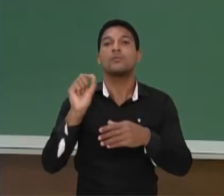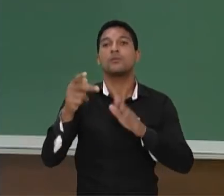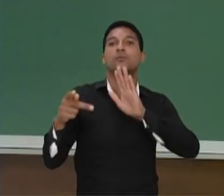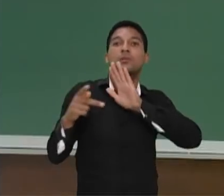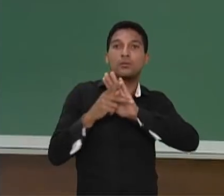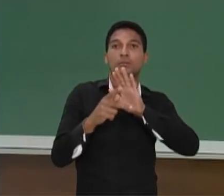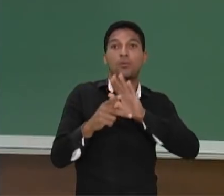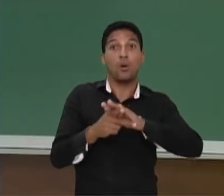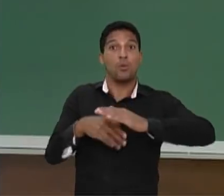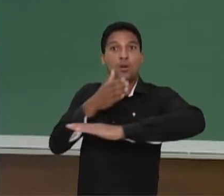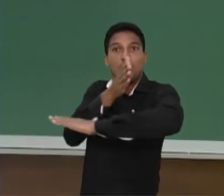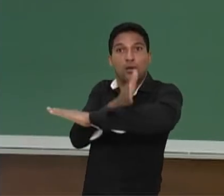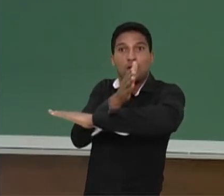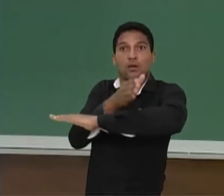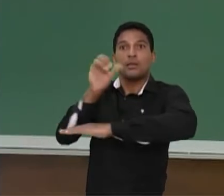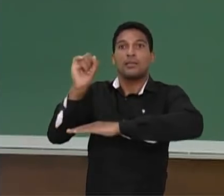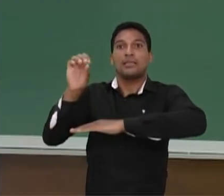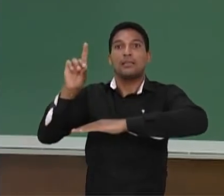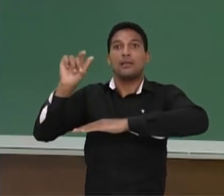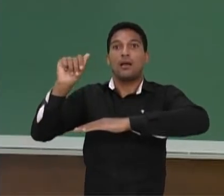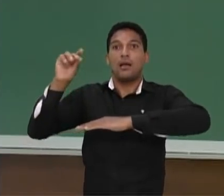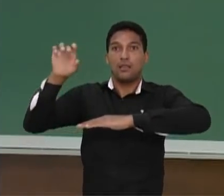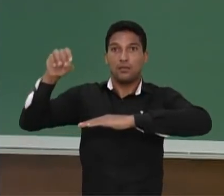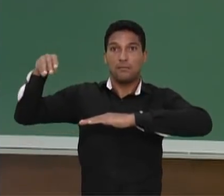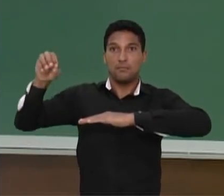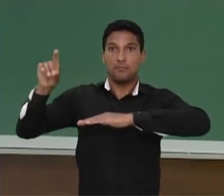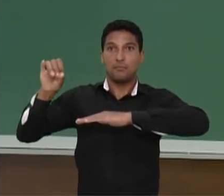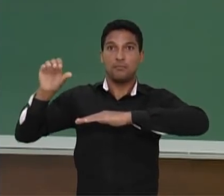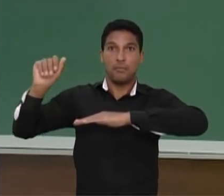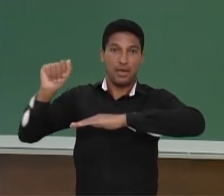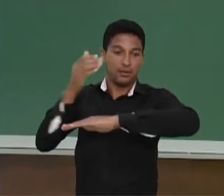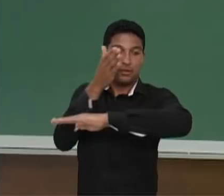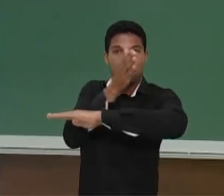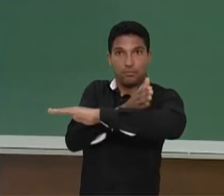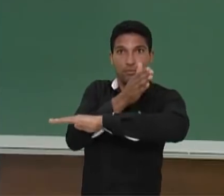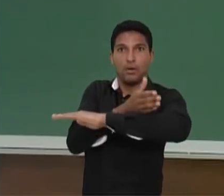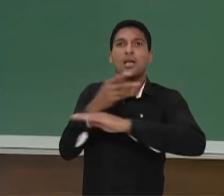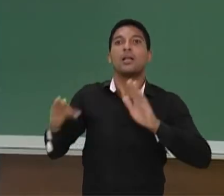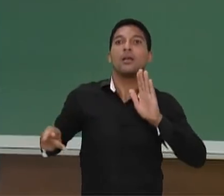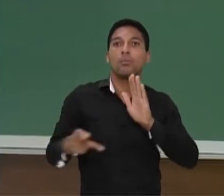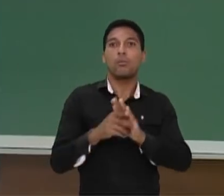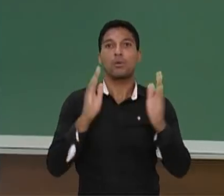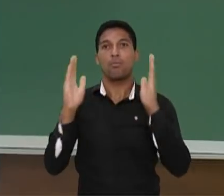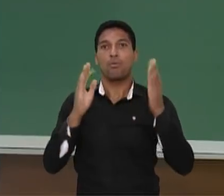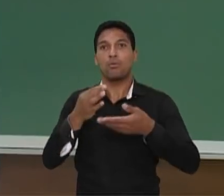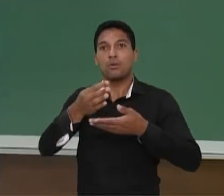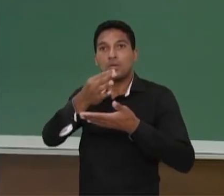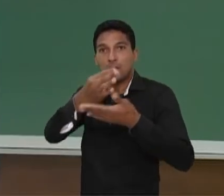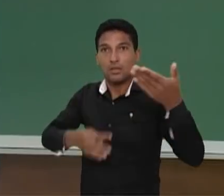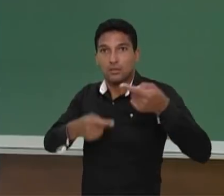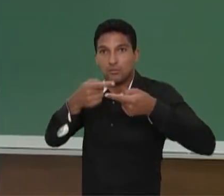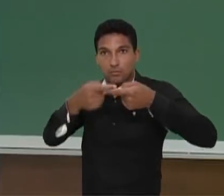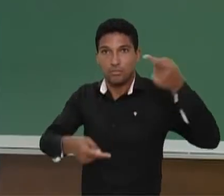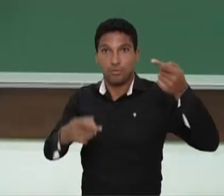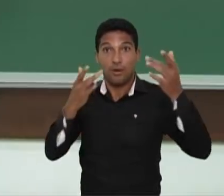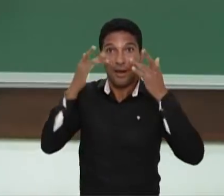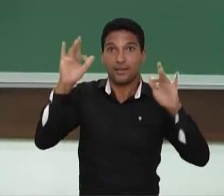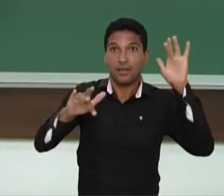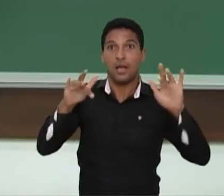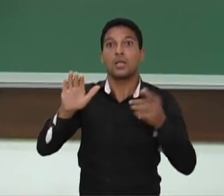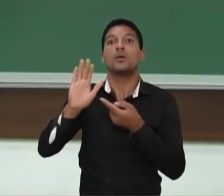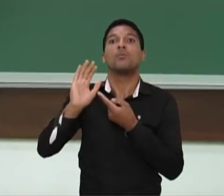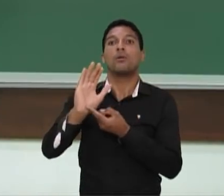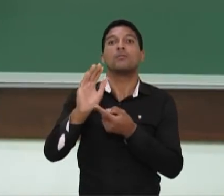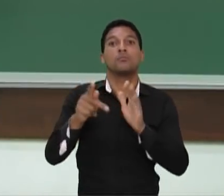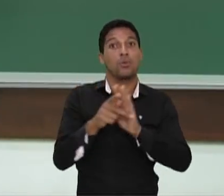XV, totalmente voltada ao quê? Né? Ao ensino da religião, né? Dos dogmas da igreja, para ensinar